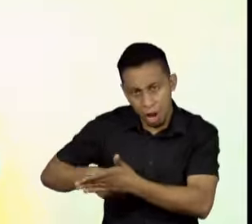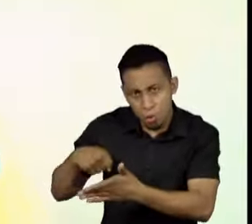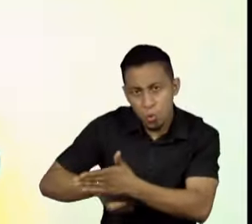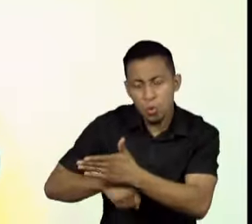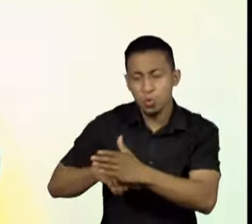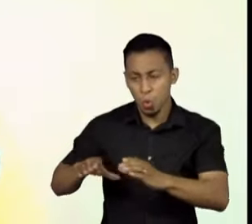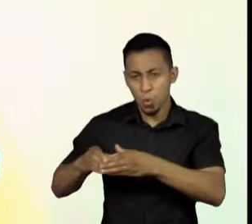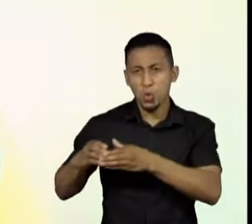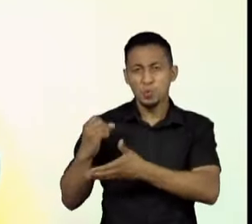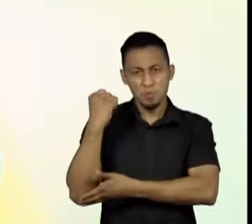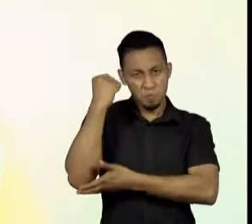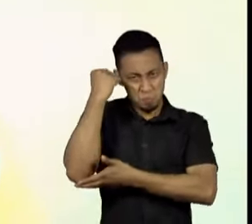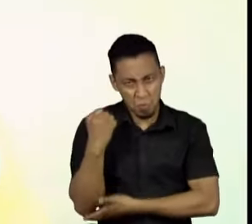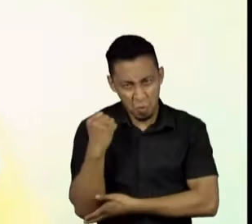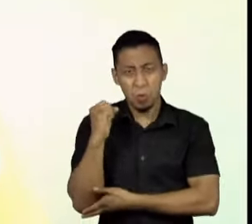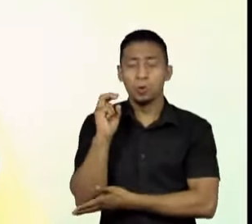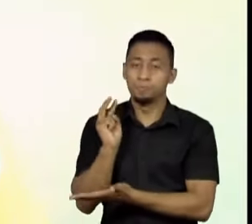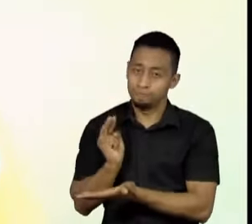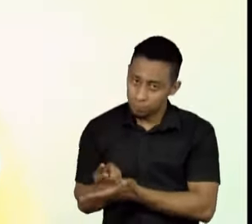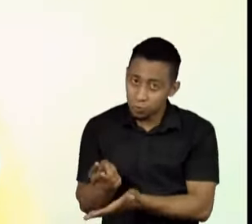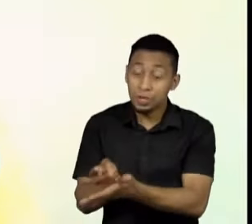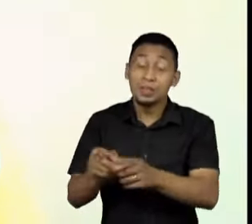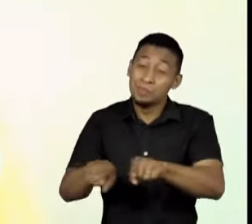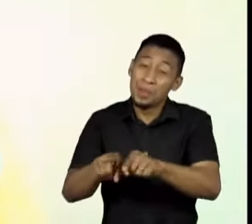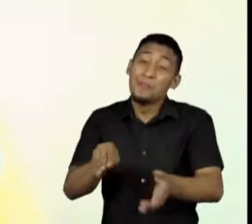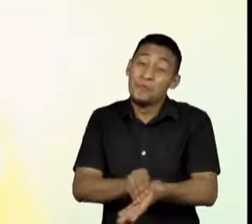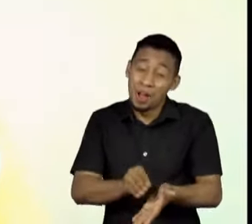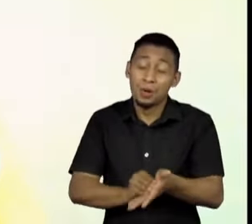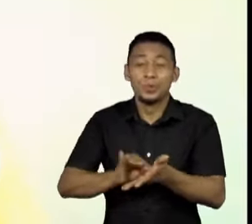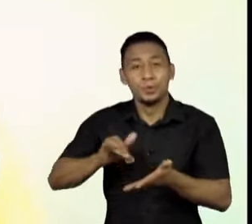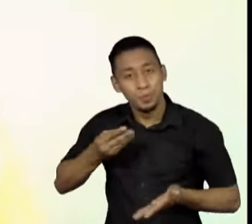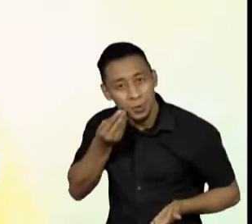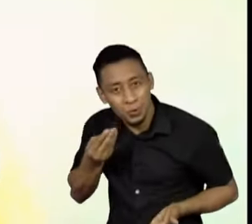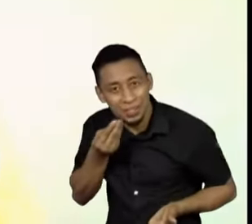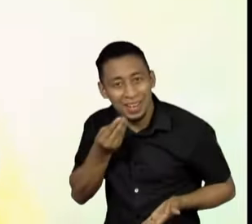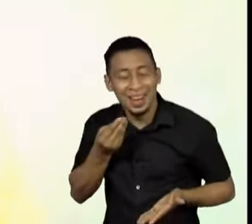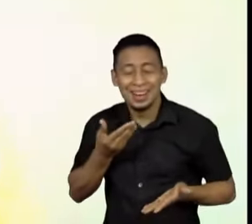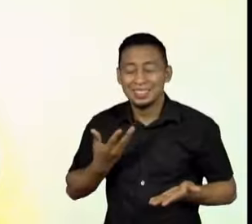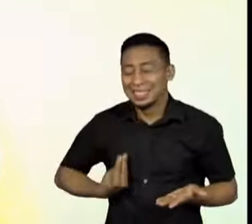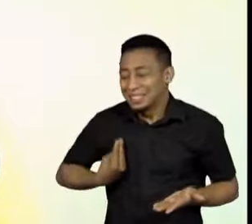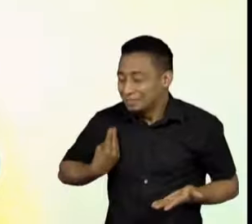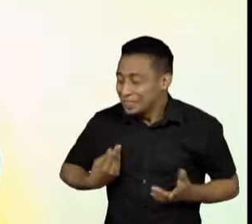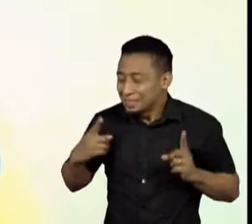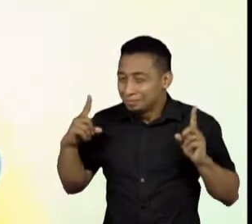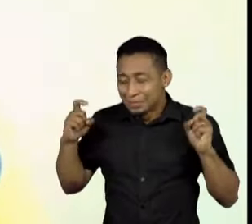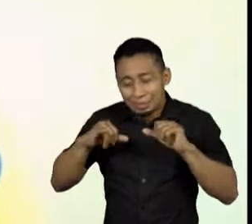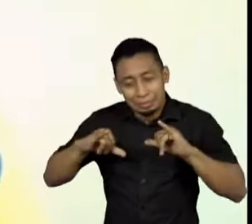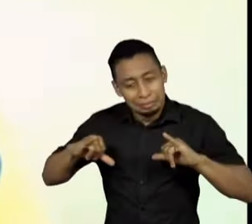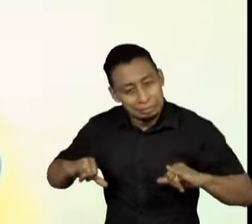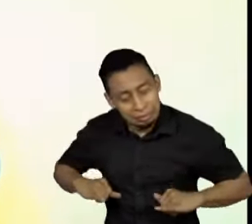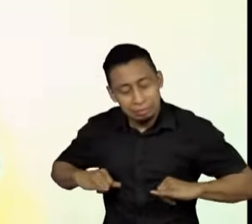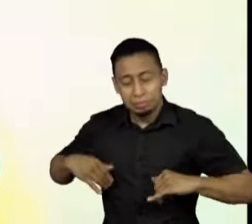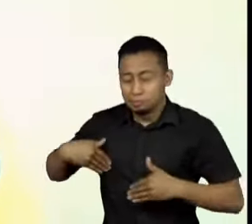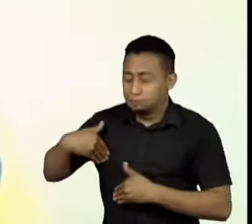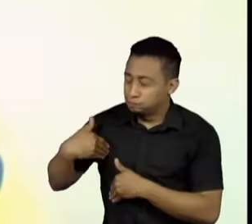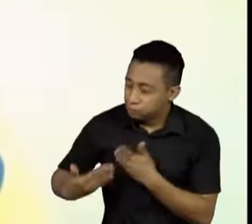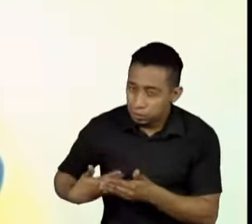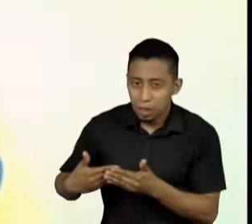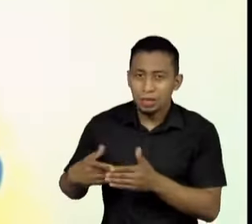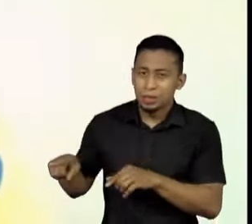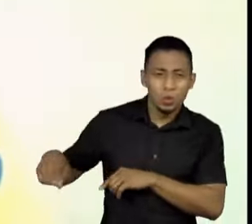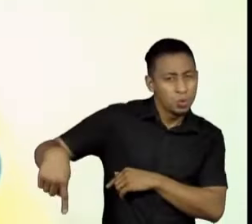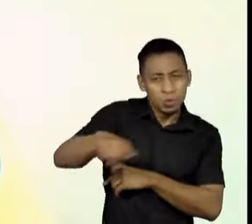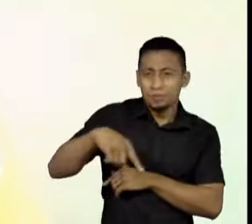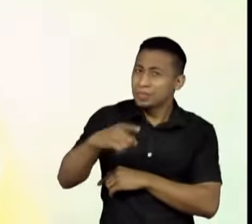resistência, essa falta de oportunidade, essa vida ceivada, essa esperança que é